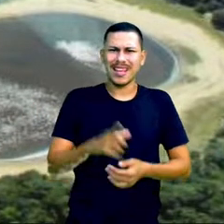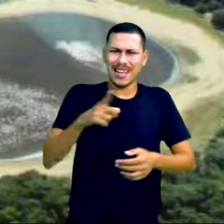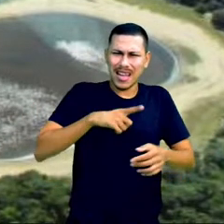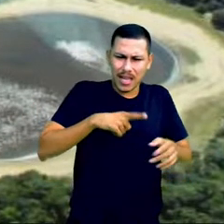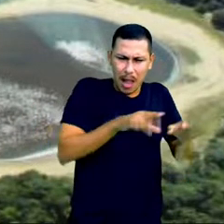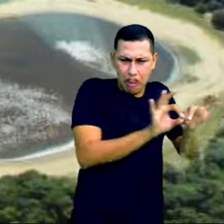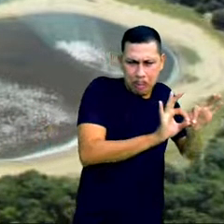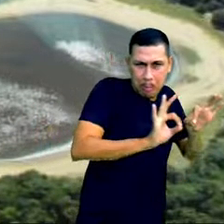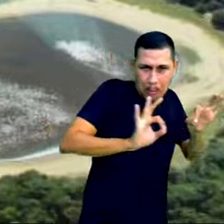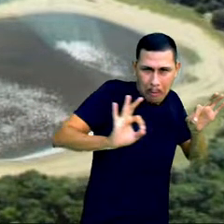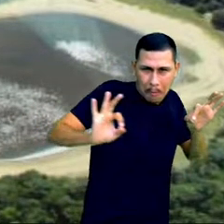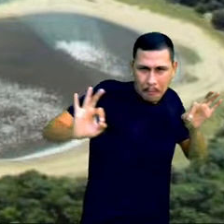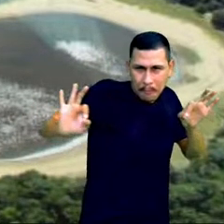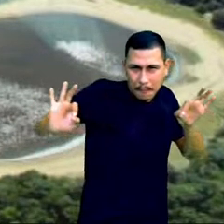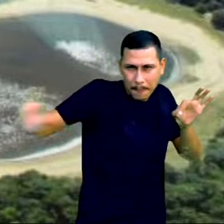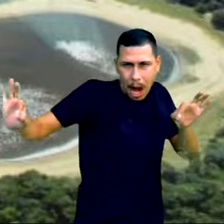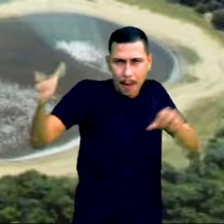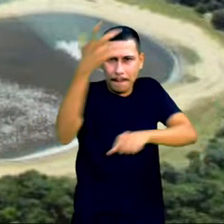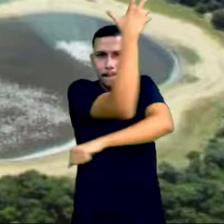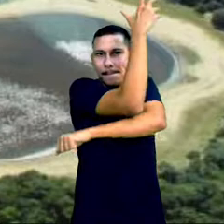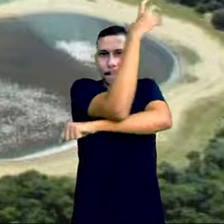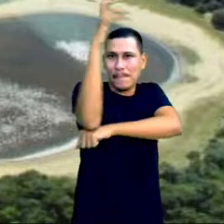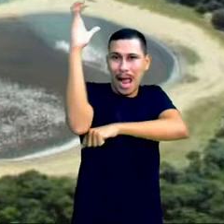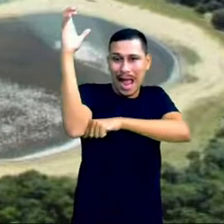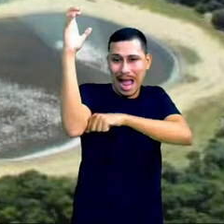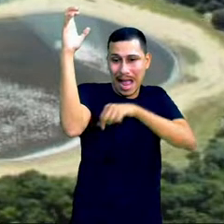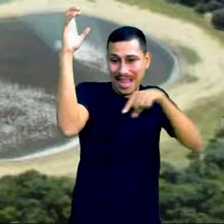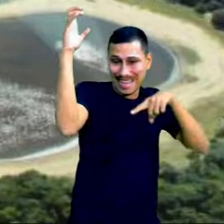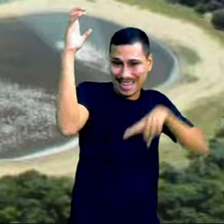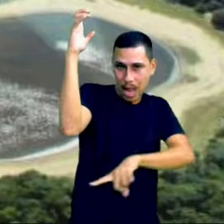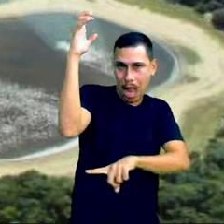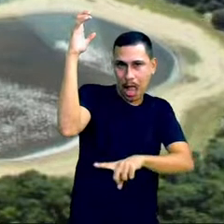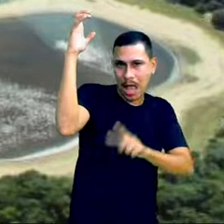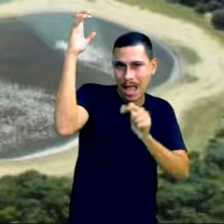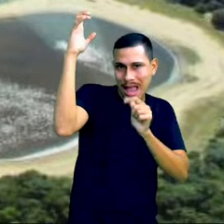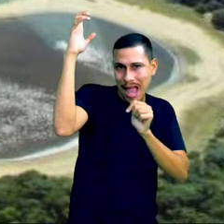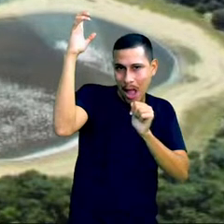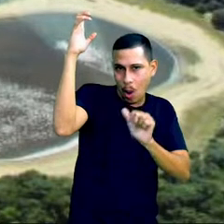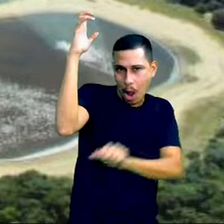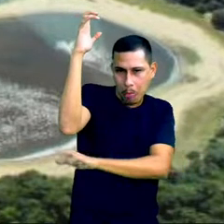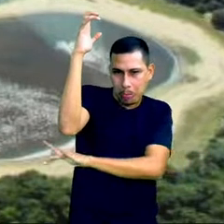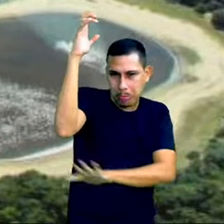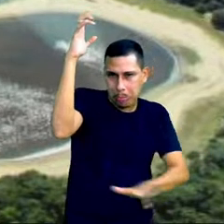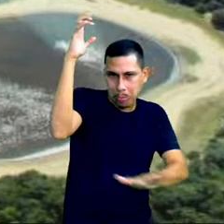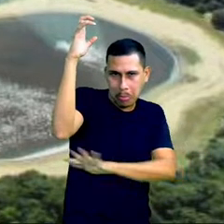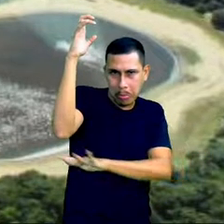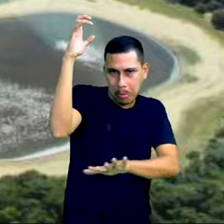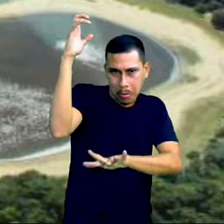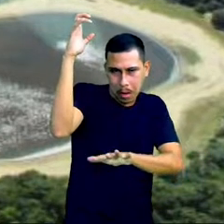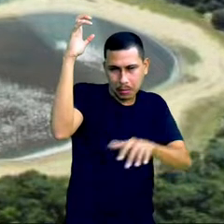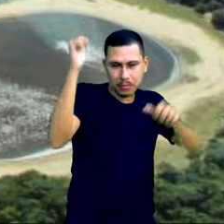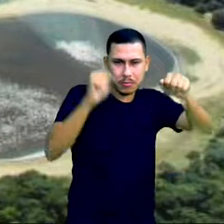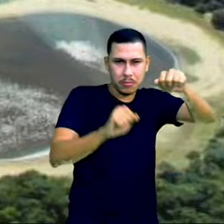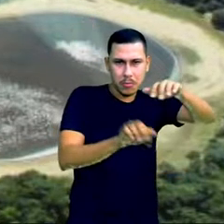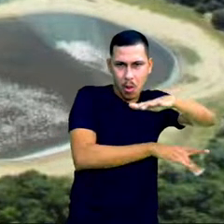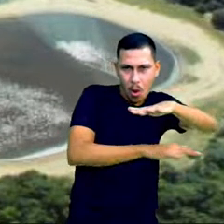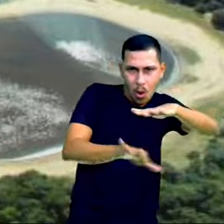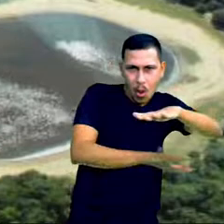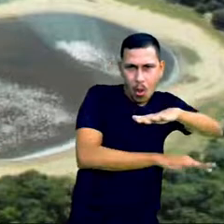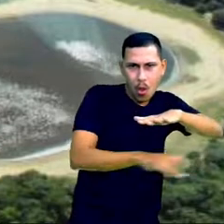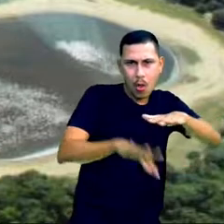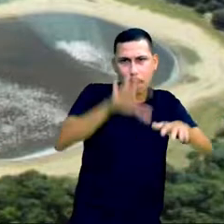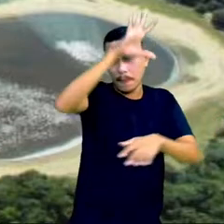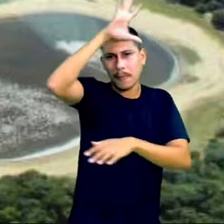área inundável em porções do sudoeste de Mato Grosso e do oeste de Mato Grosso do Sul, além